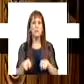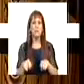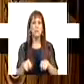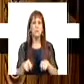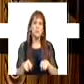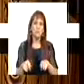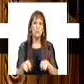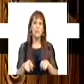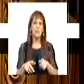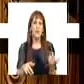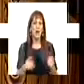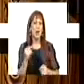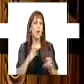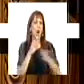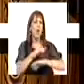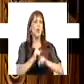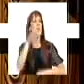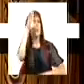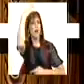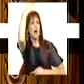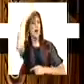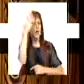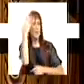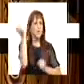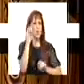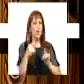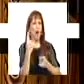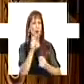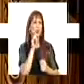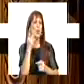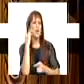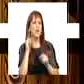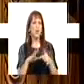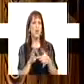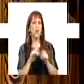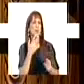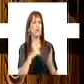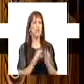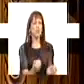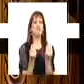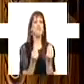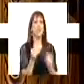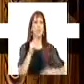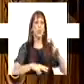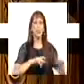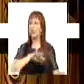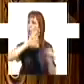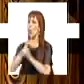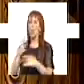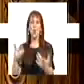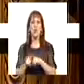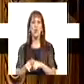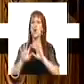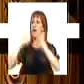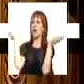que, enquanto continua a reinar a imoralidade para uns poderem viver em verdadeiros paraísos fiscais, os outros, ou